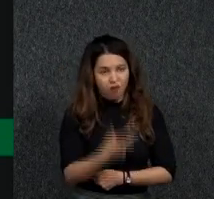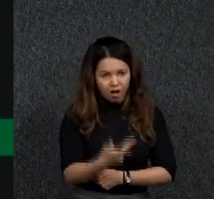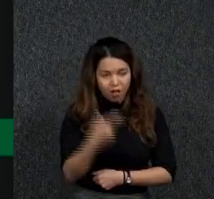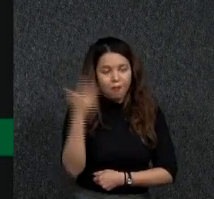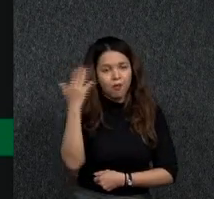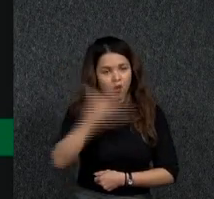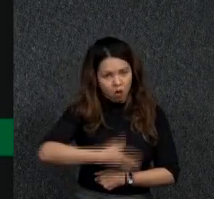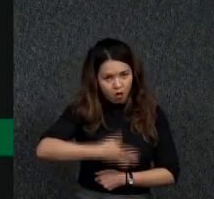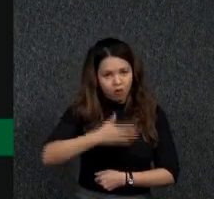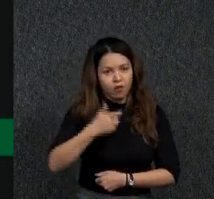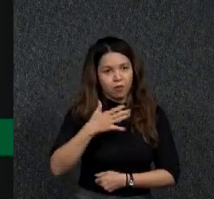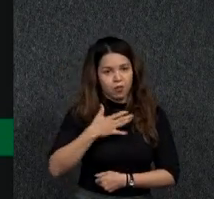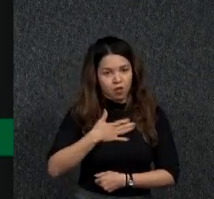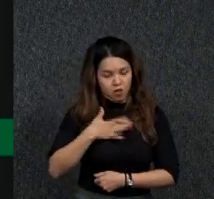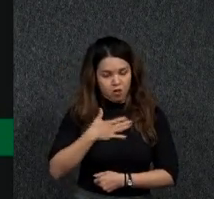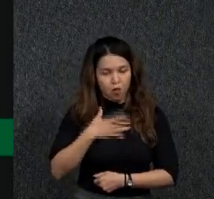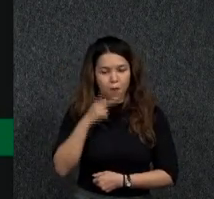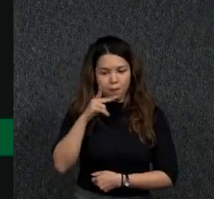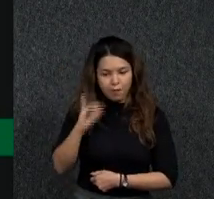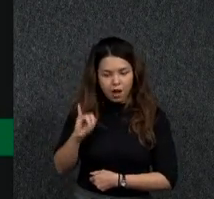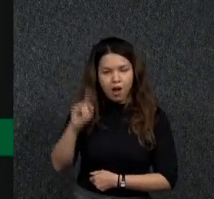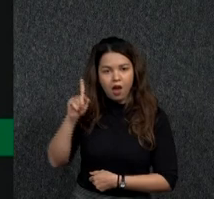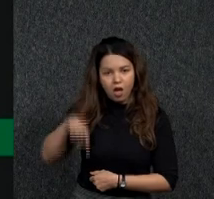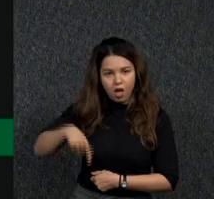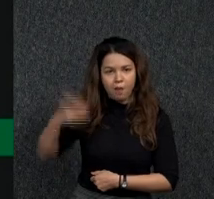que liga Uruçanga a Lauro Miller,